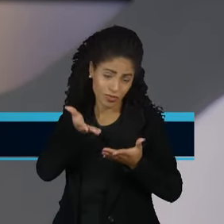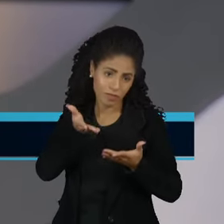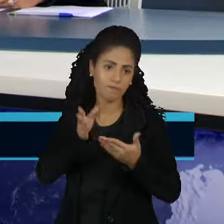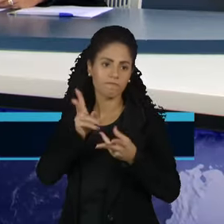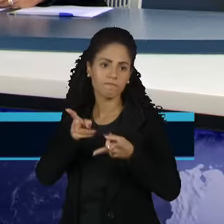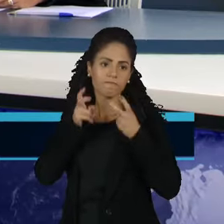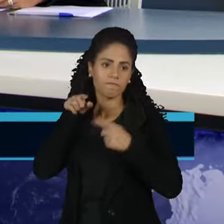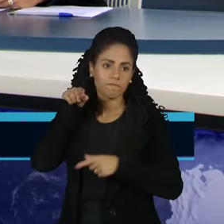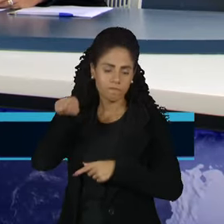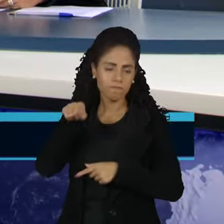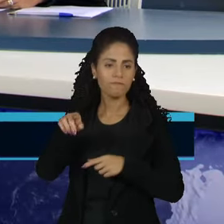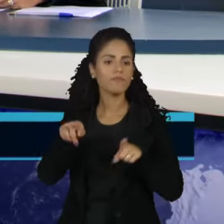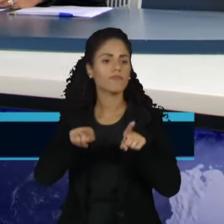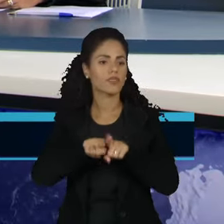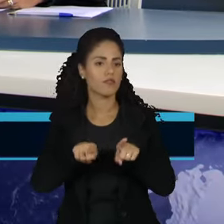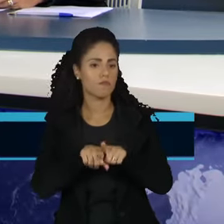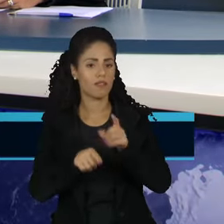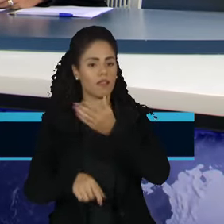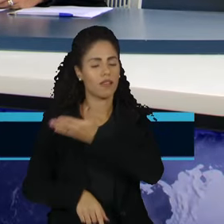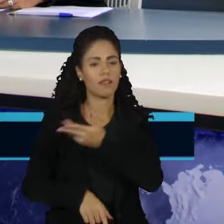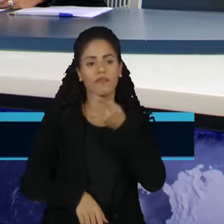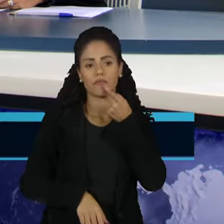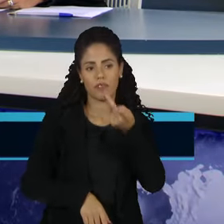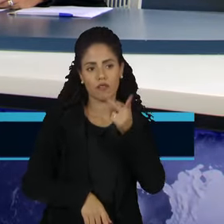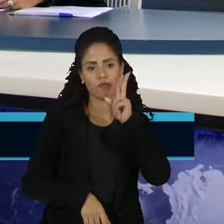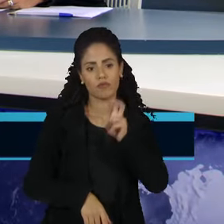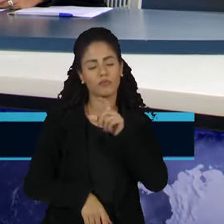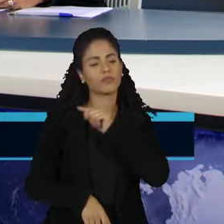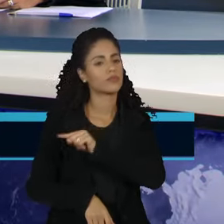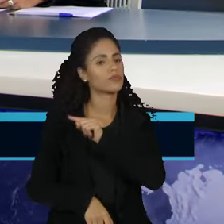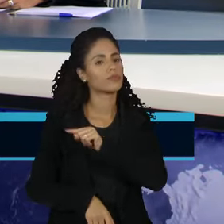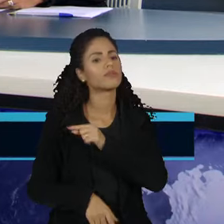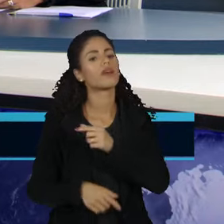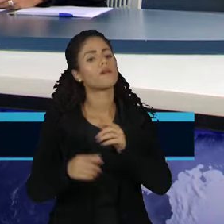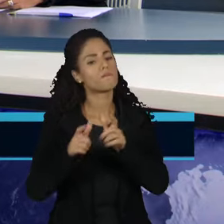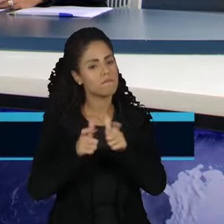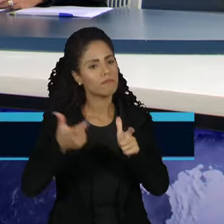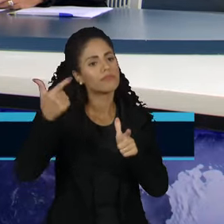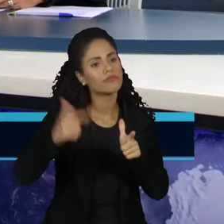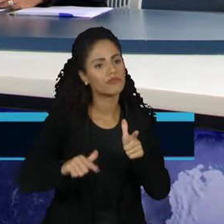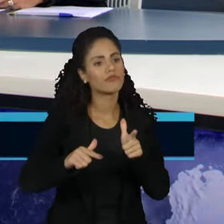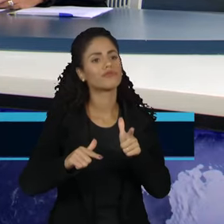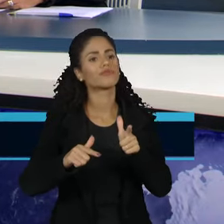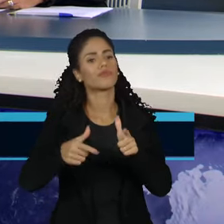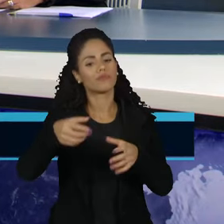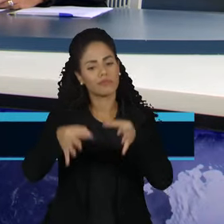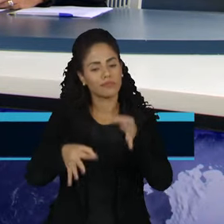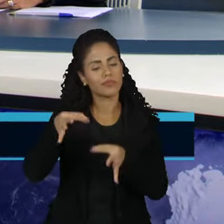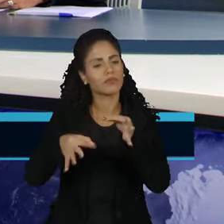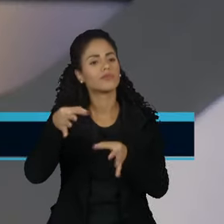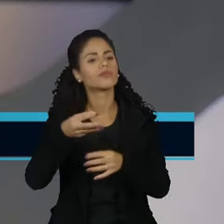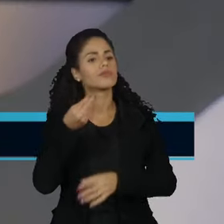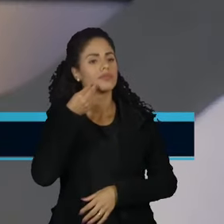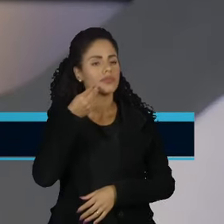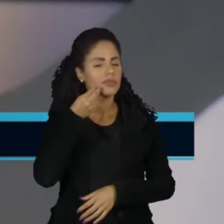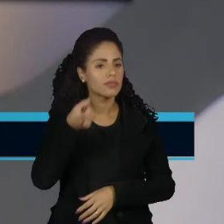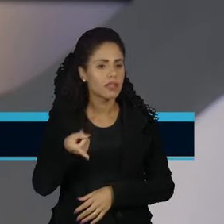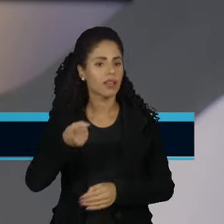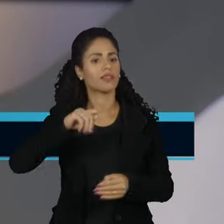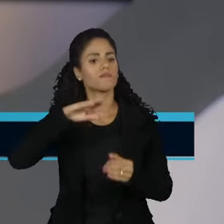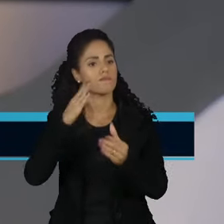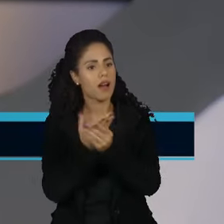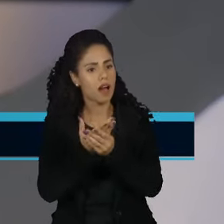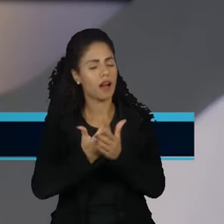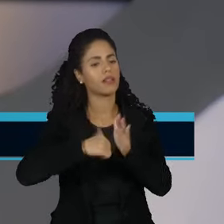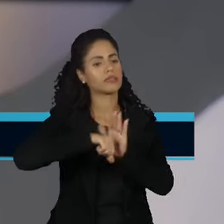é uma situação em que ele, de fato, tem aí mais um caso na justiça. Um